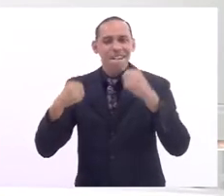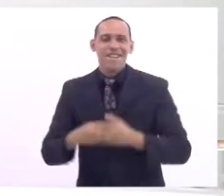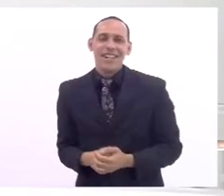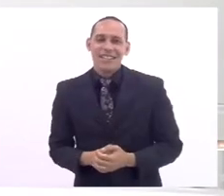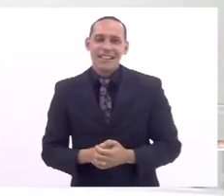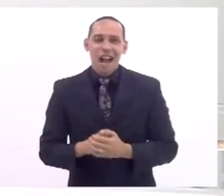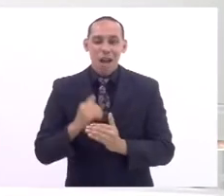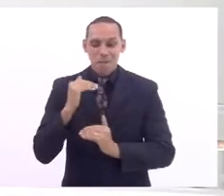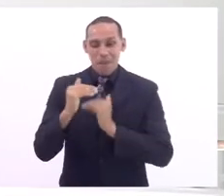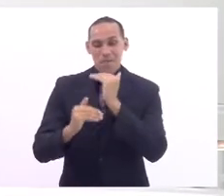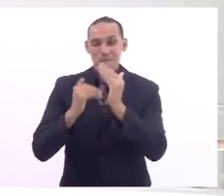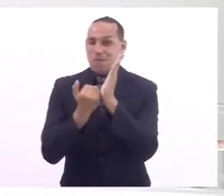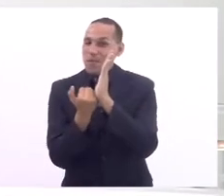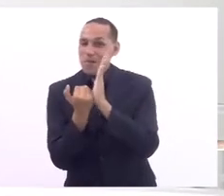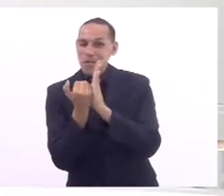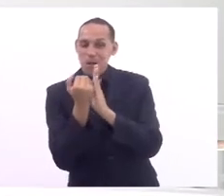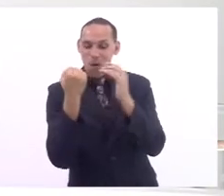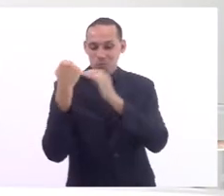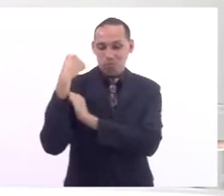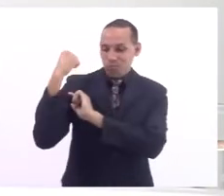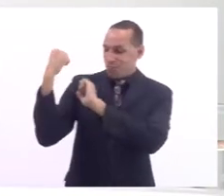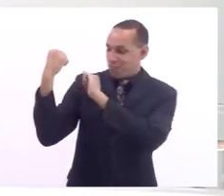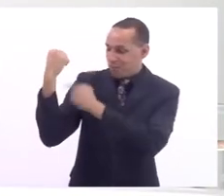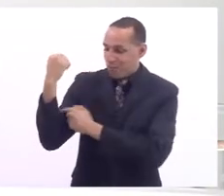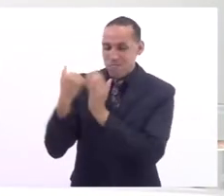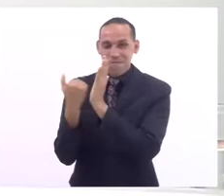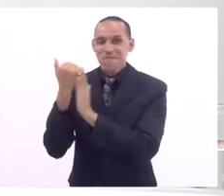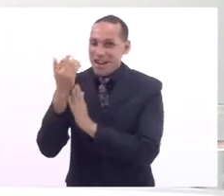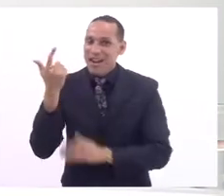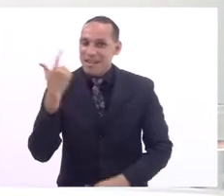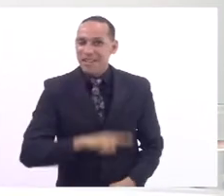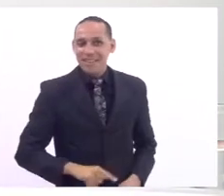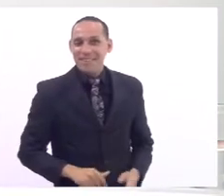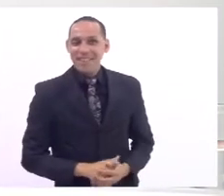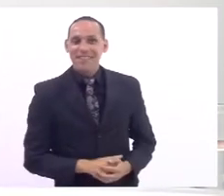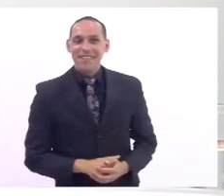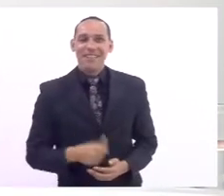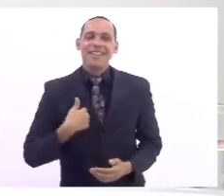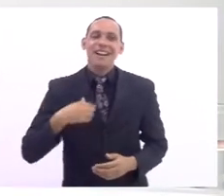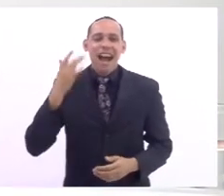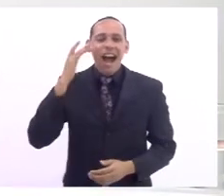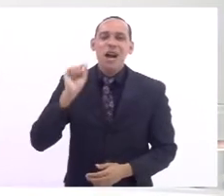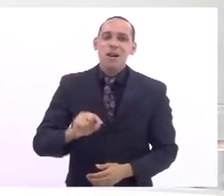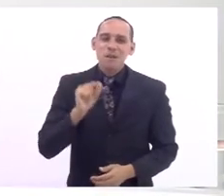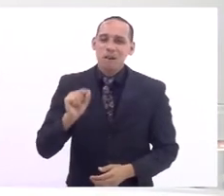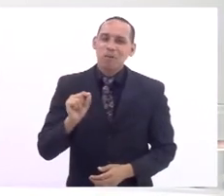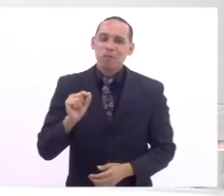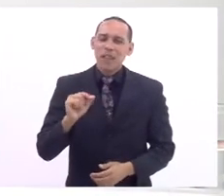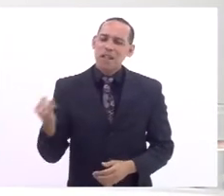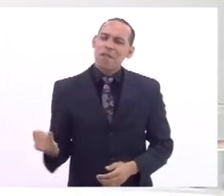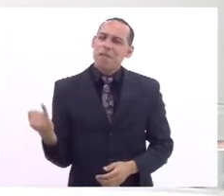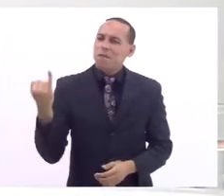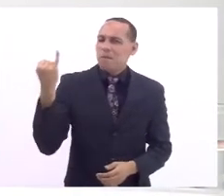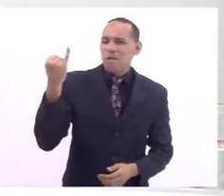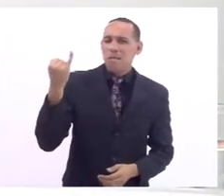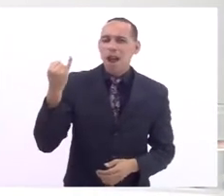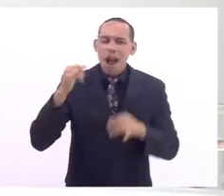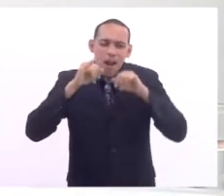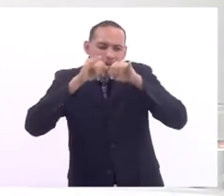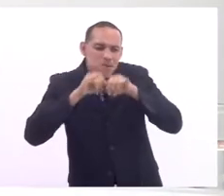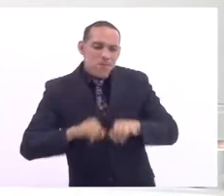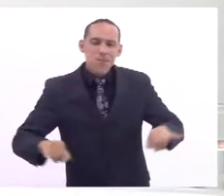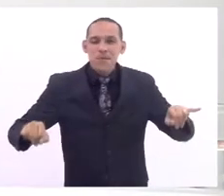que só vai aumentar né Eu acho que inclusive isso que eu tô falando dessa importância né da publicização